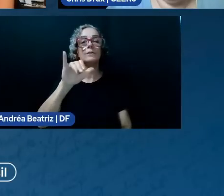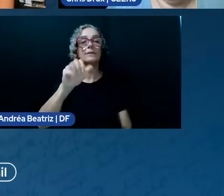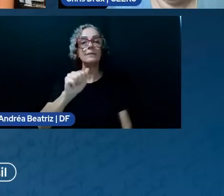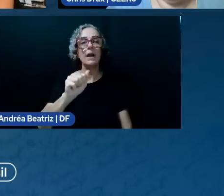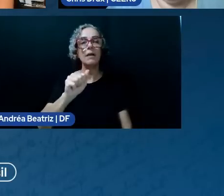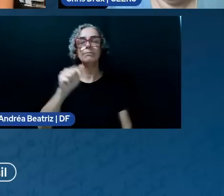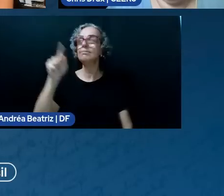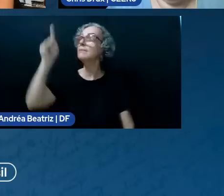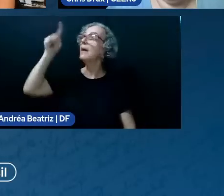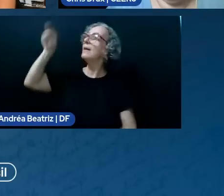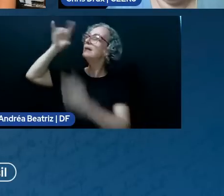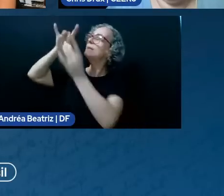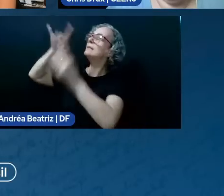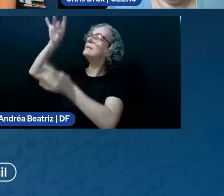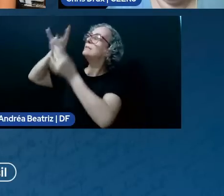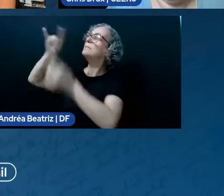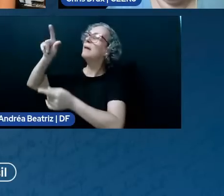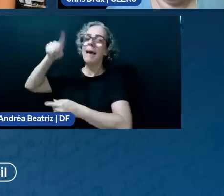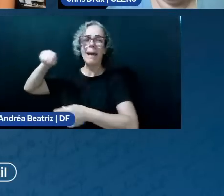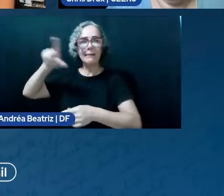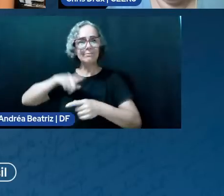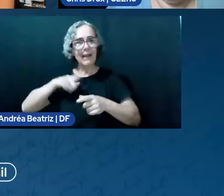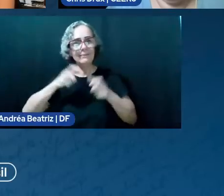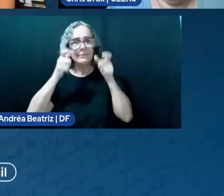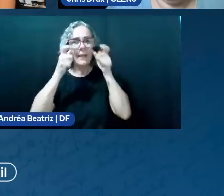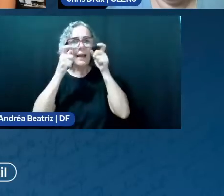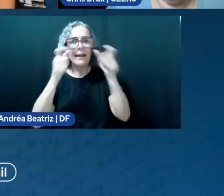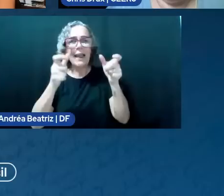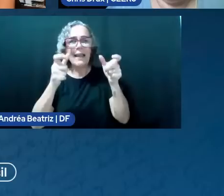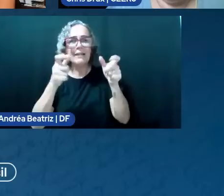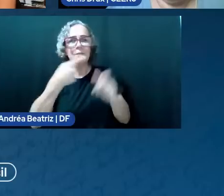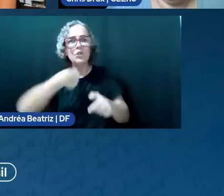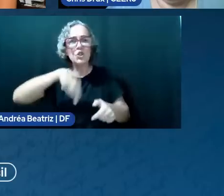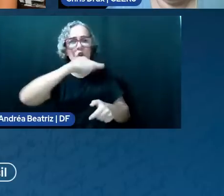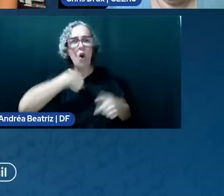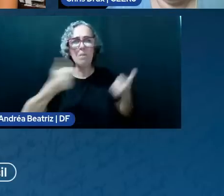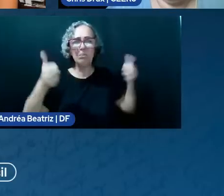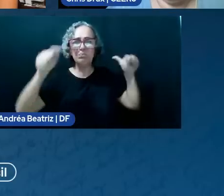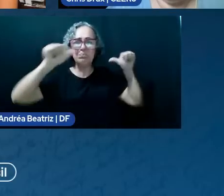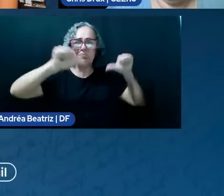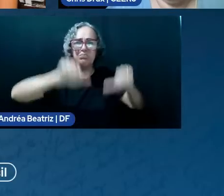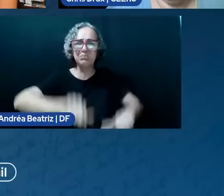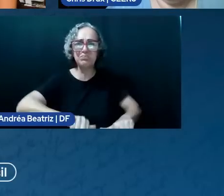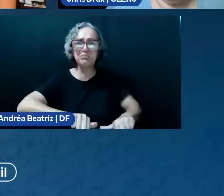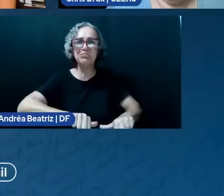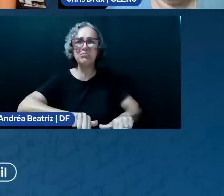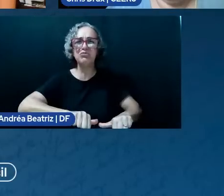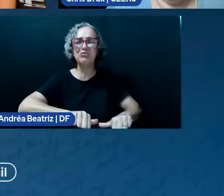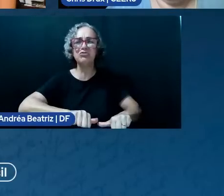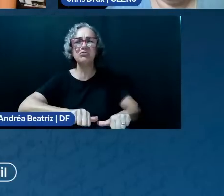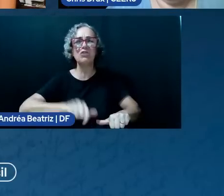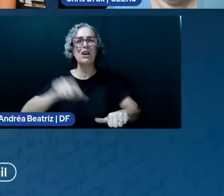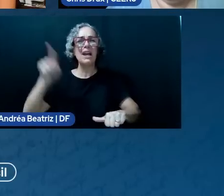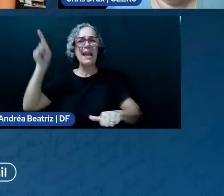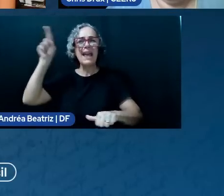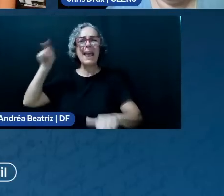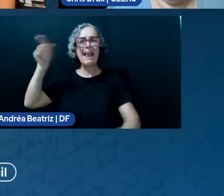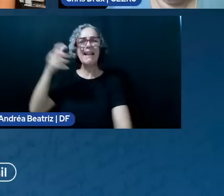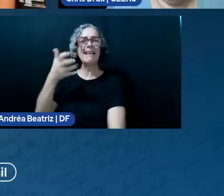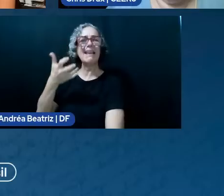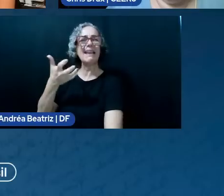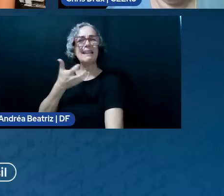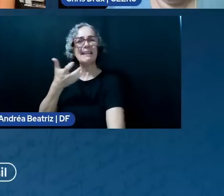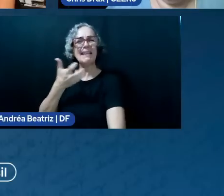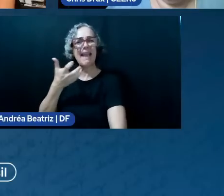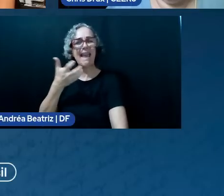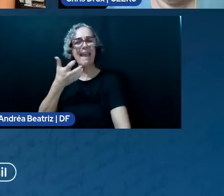nossa prosperidade? Afligem-se os que nos querem bem com os males que padecemos durante a vida?